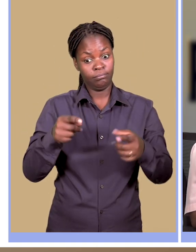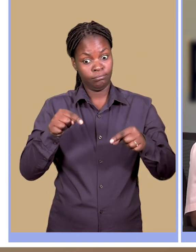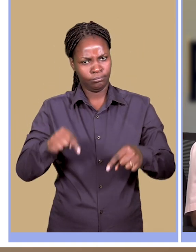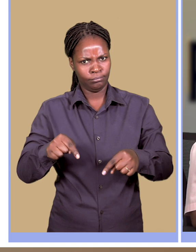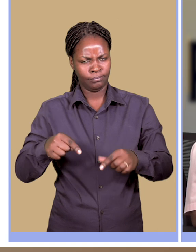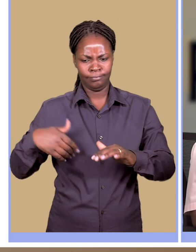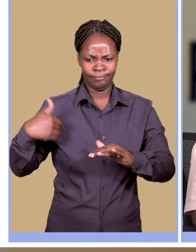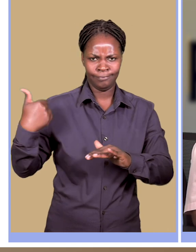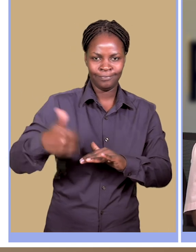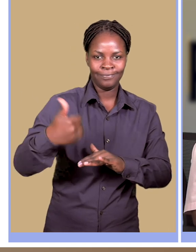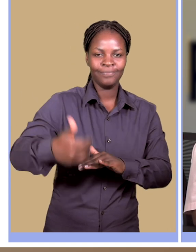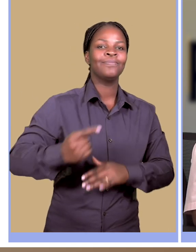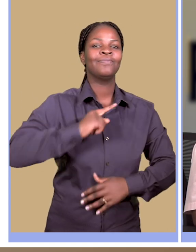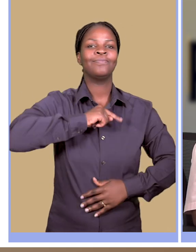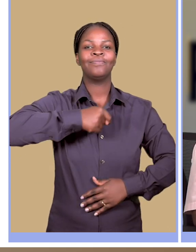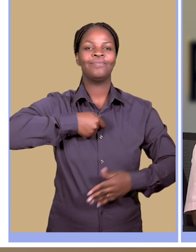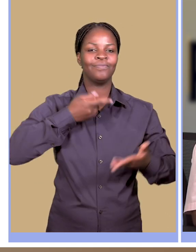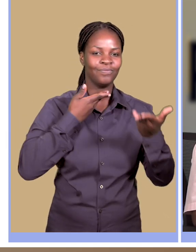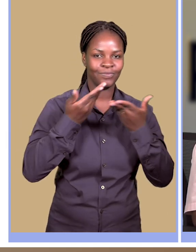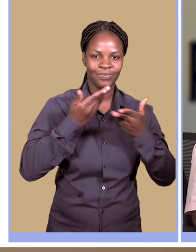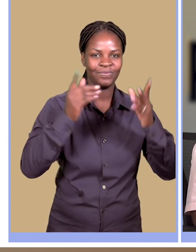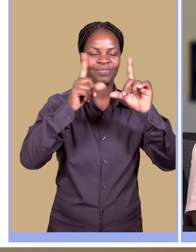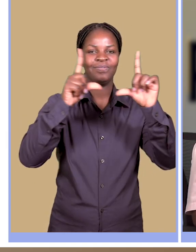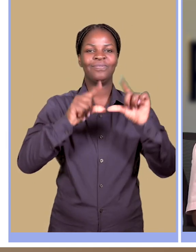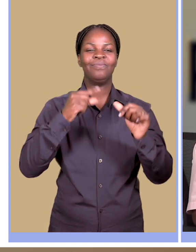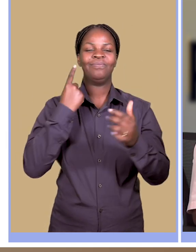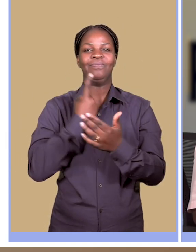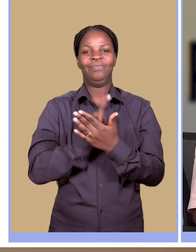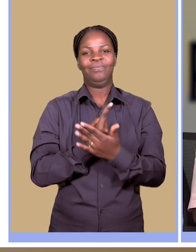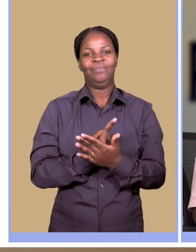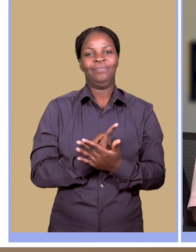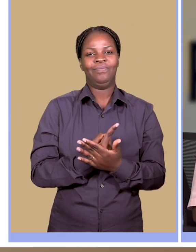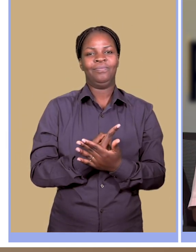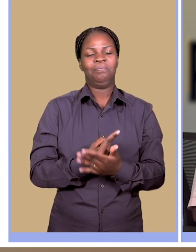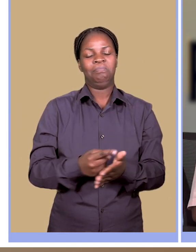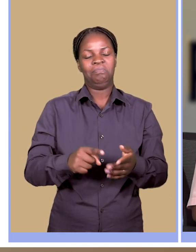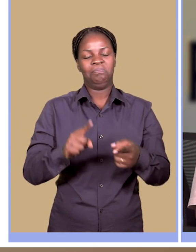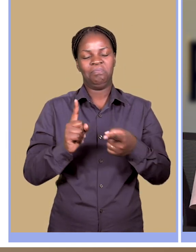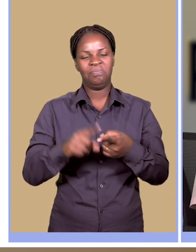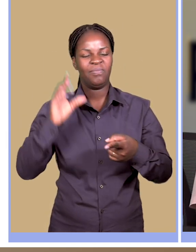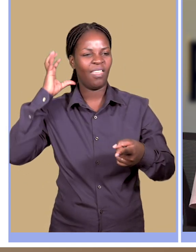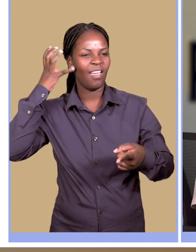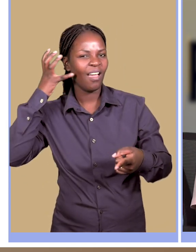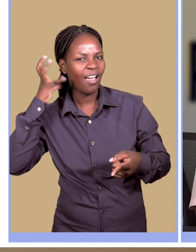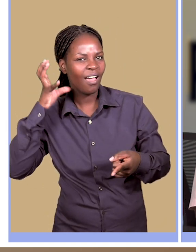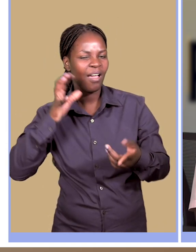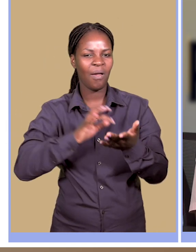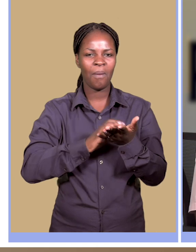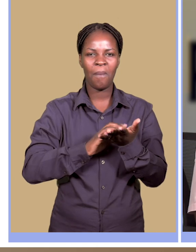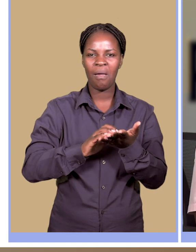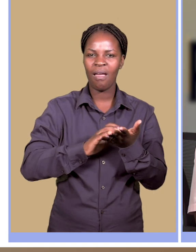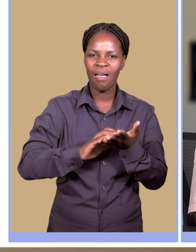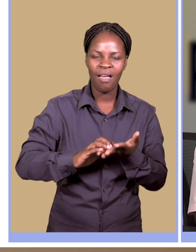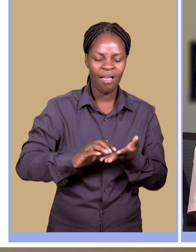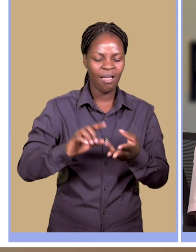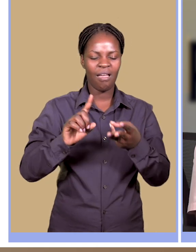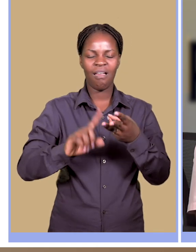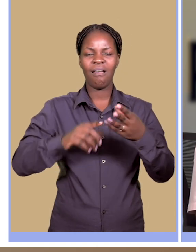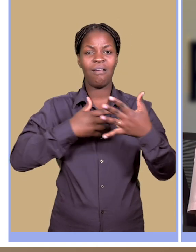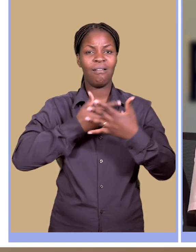podcast falamos de temas interessantes, não é? Vamos falar de rádio, braille, língua de